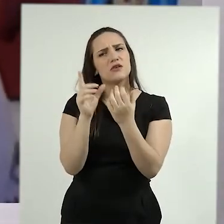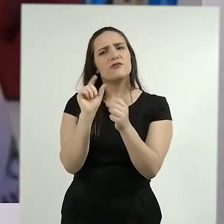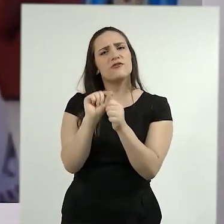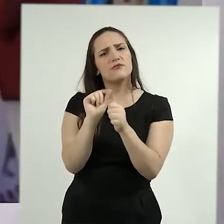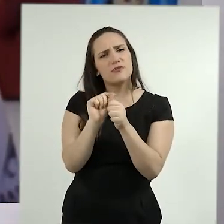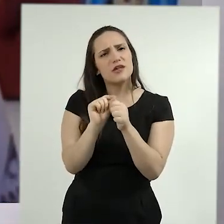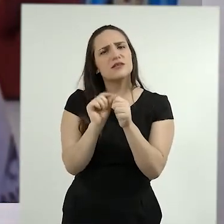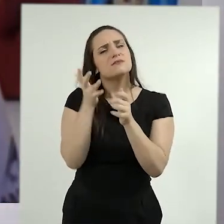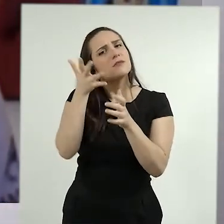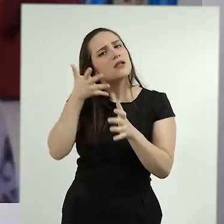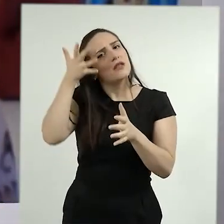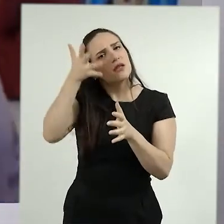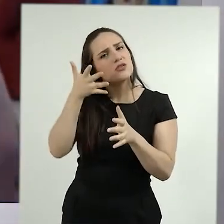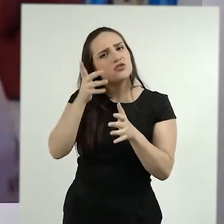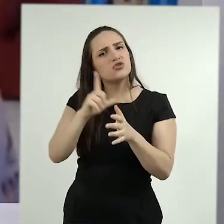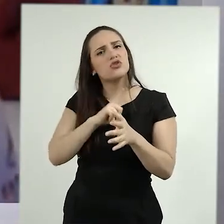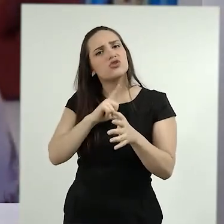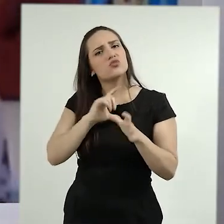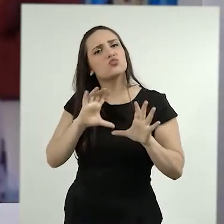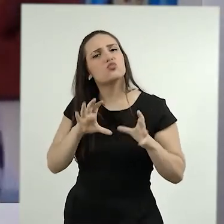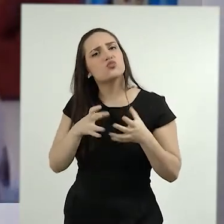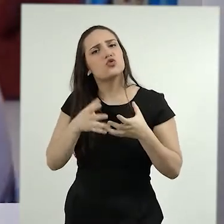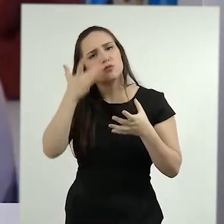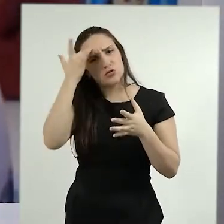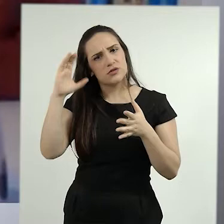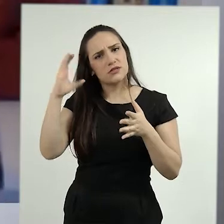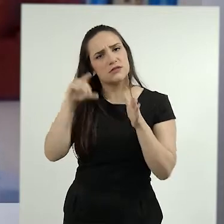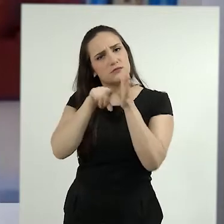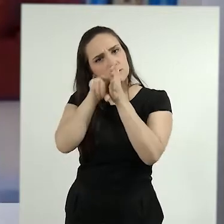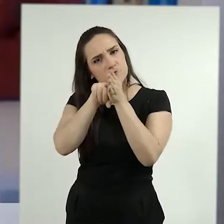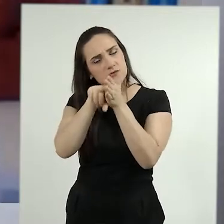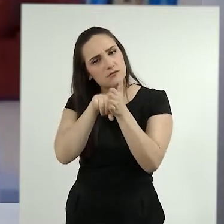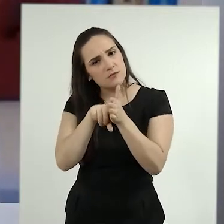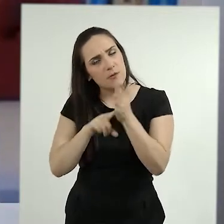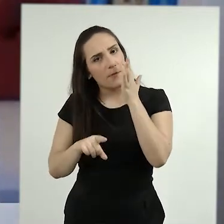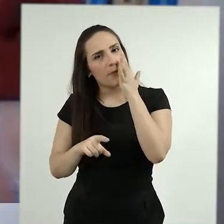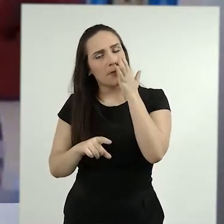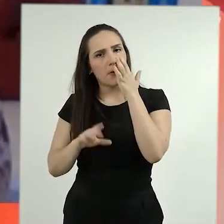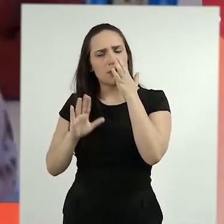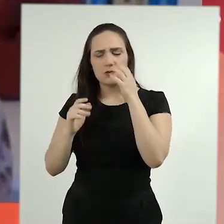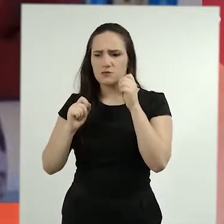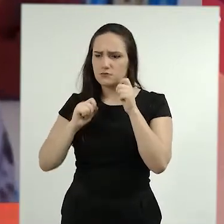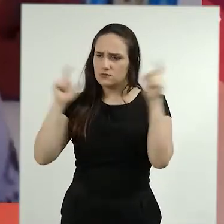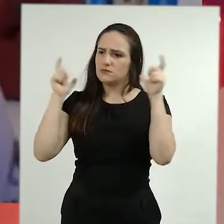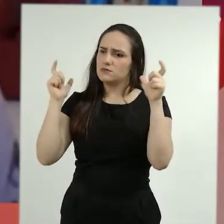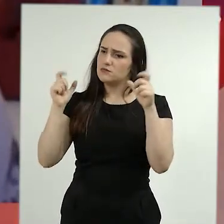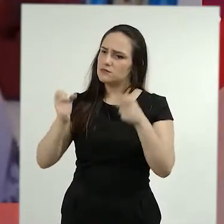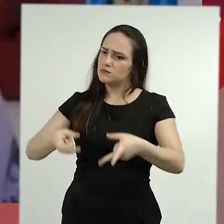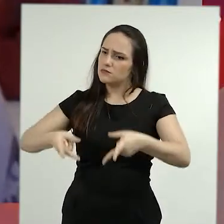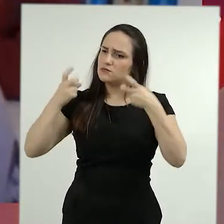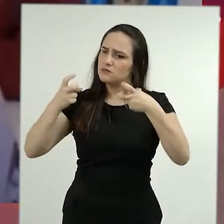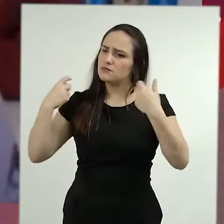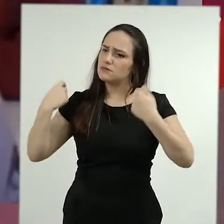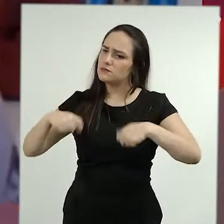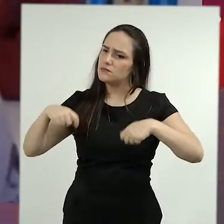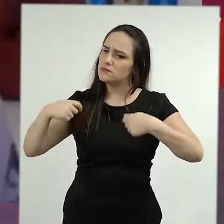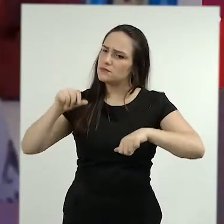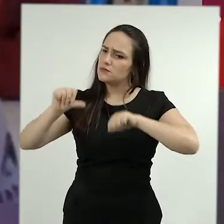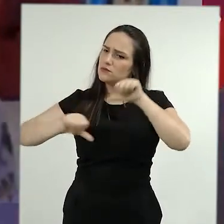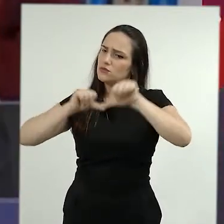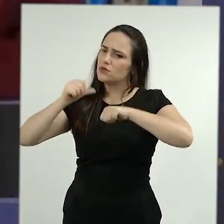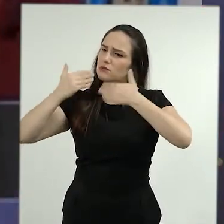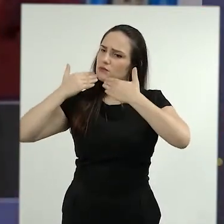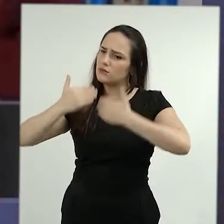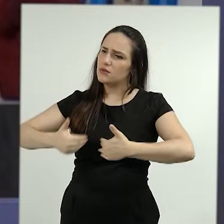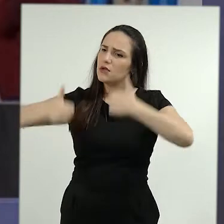tinha, acho que o pessoal, o grupo de cientistas, pesquisadores já tinham caído na real de que precisava ser feito